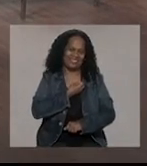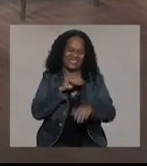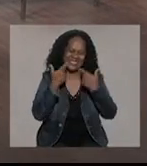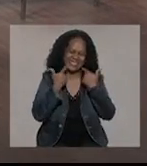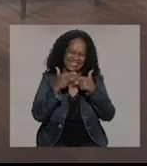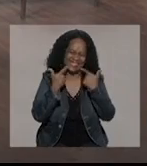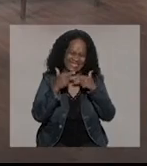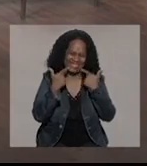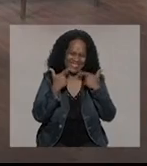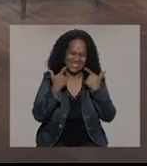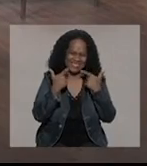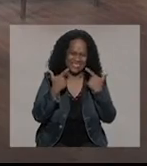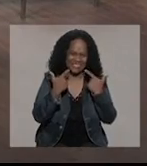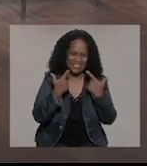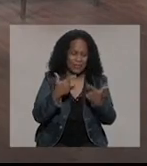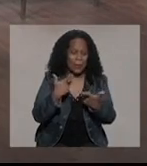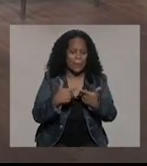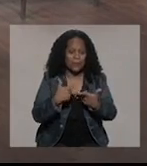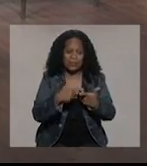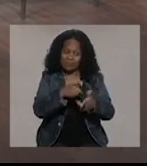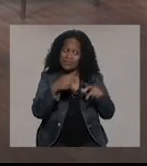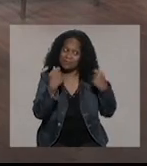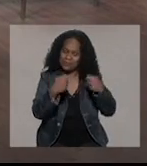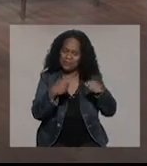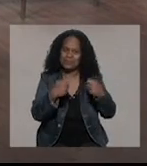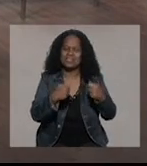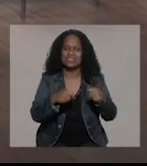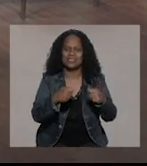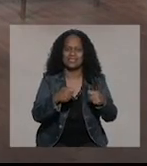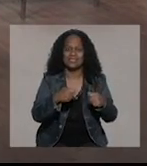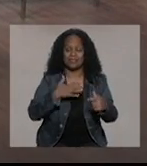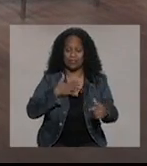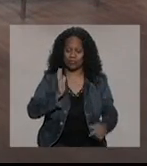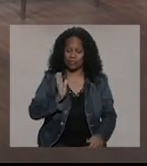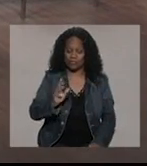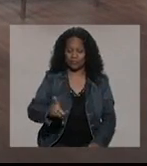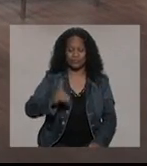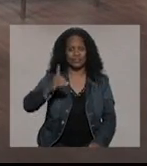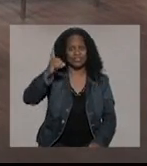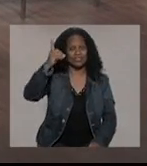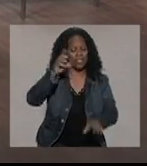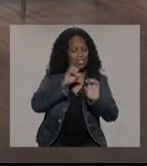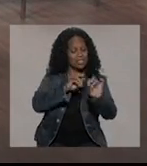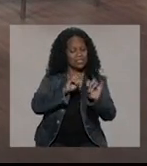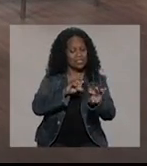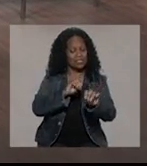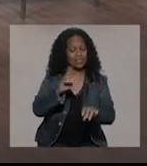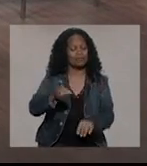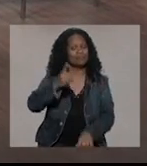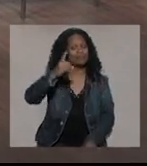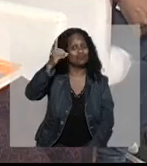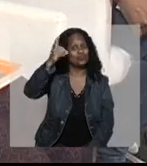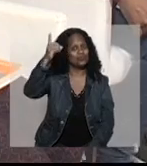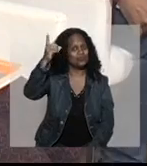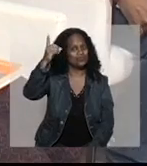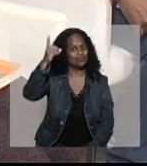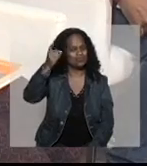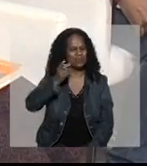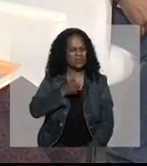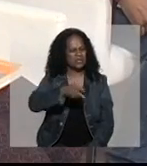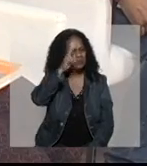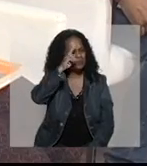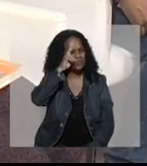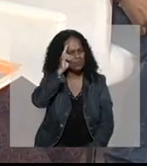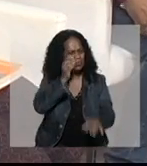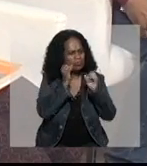história... Era o insight, era a gota que você estava precisando. Educando o adulto. Educando o adulto. Então, toda vez